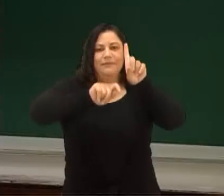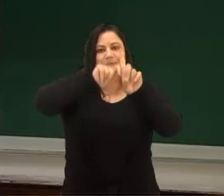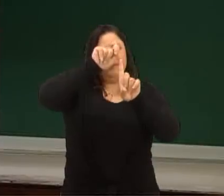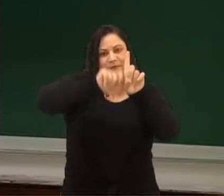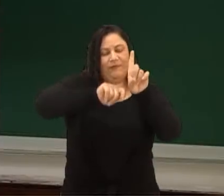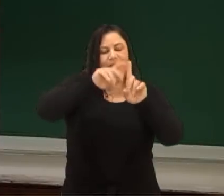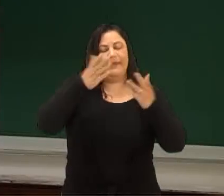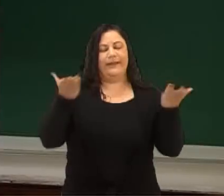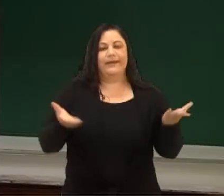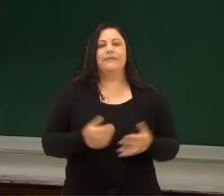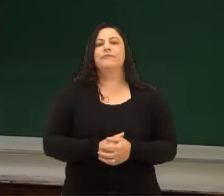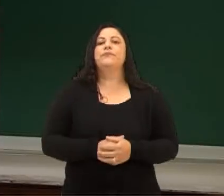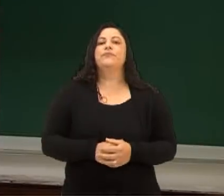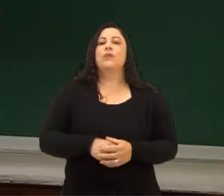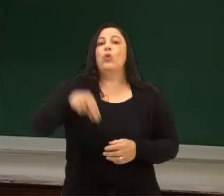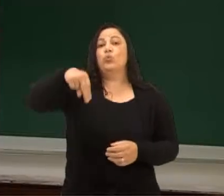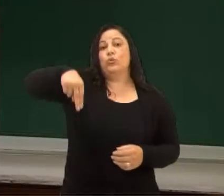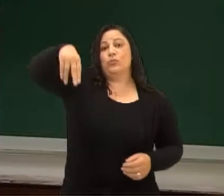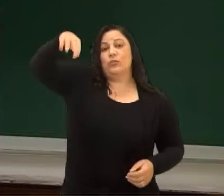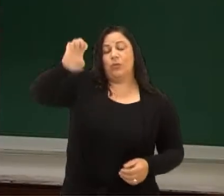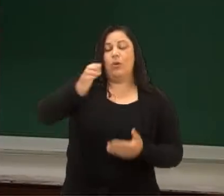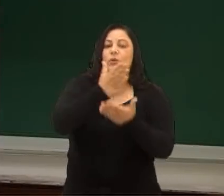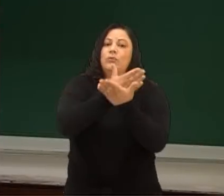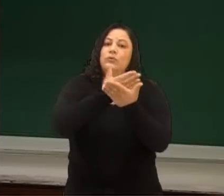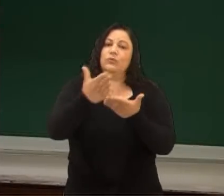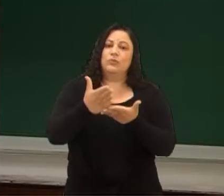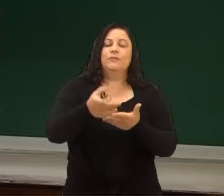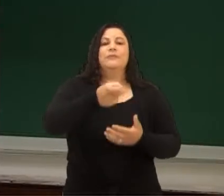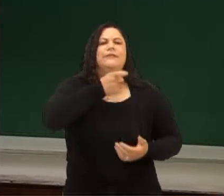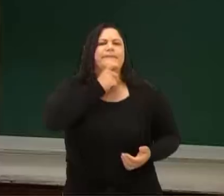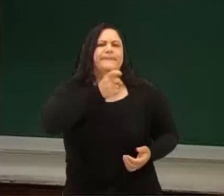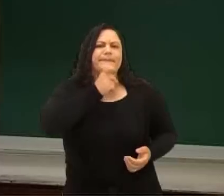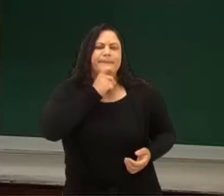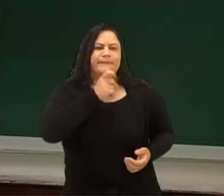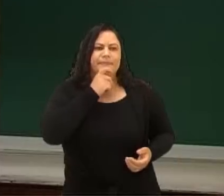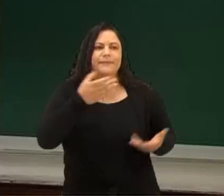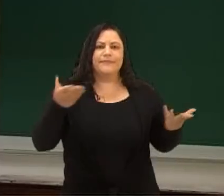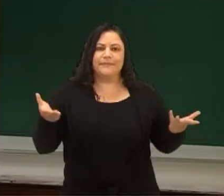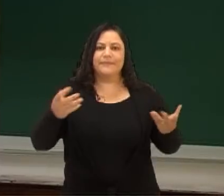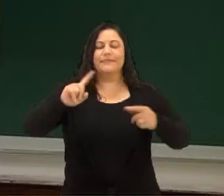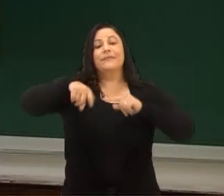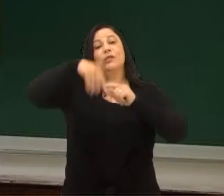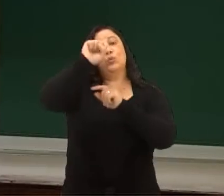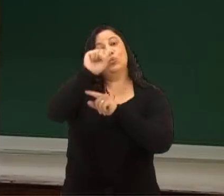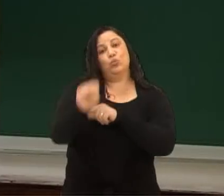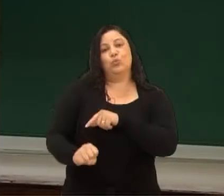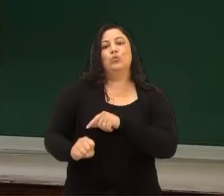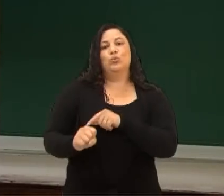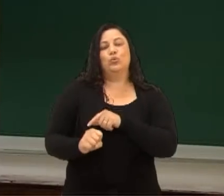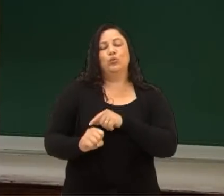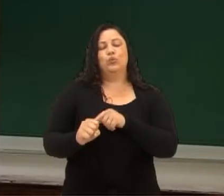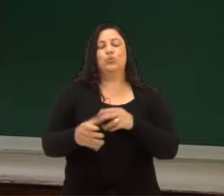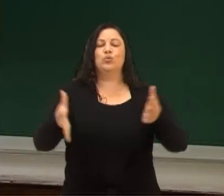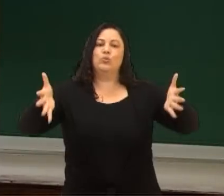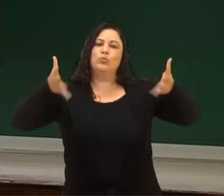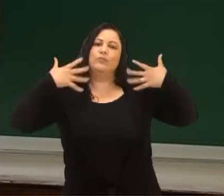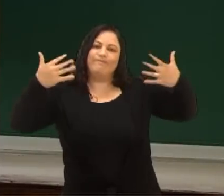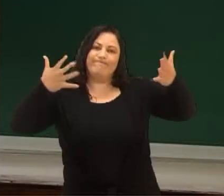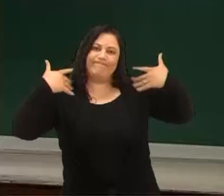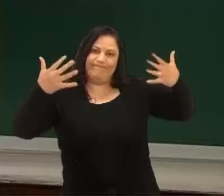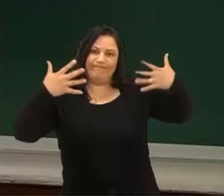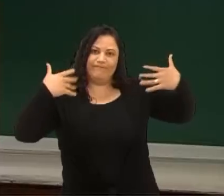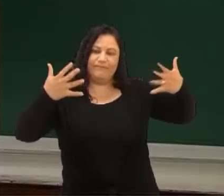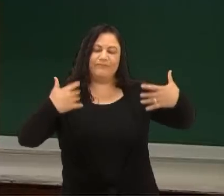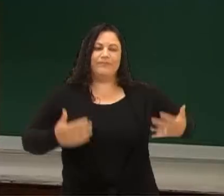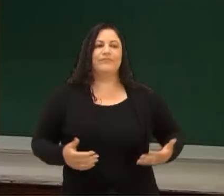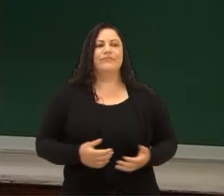dezembro, inicia o inverno e no hemisfério sul inicia o lindo e maravilhoso verão, né? Então, o inverno e o verão também são